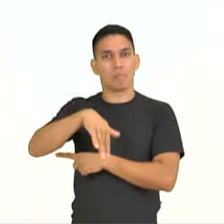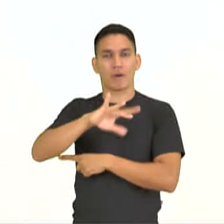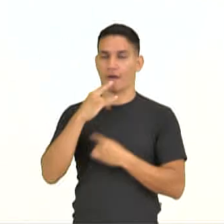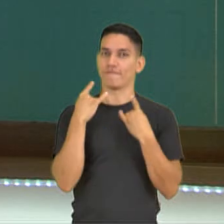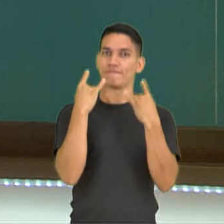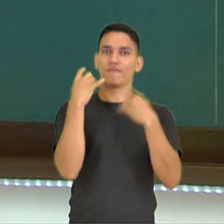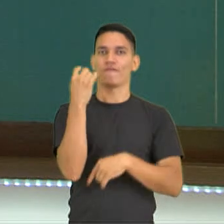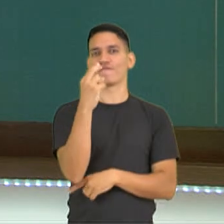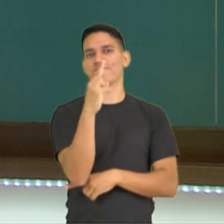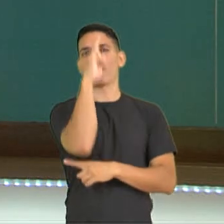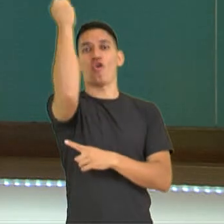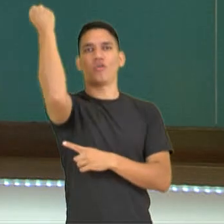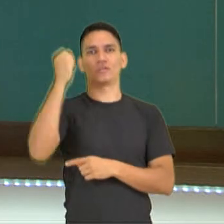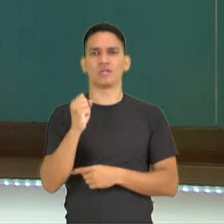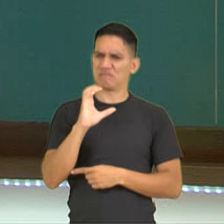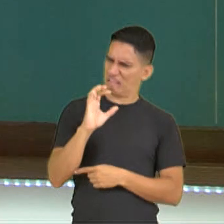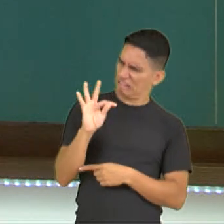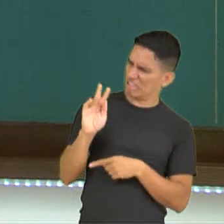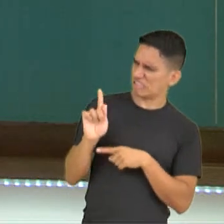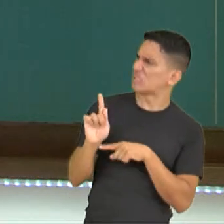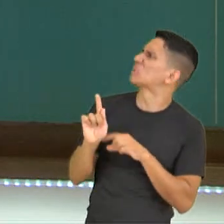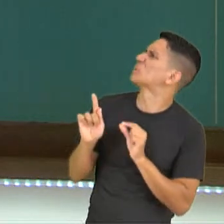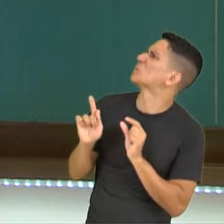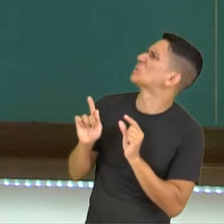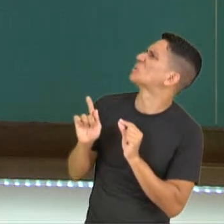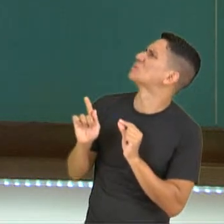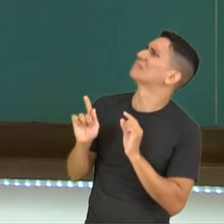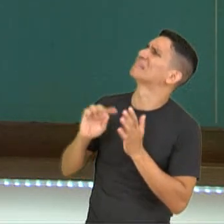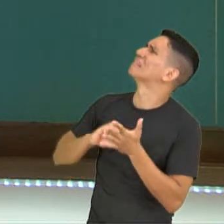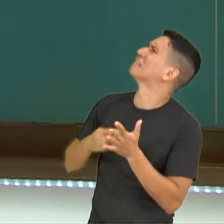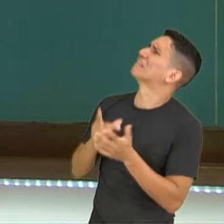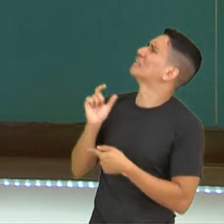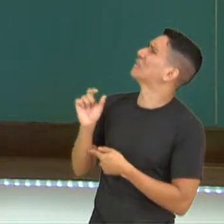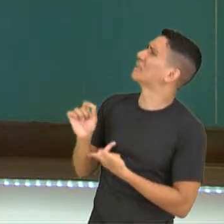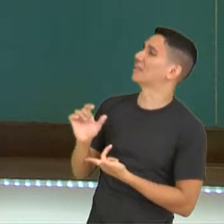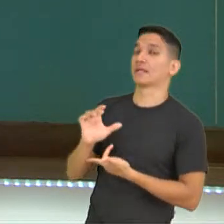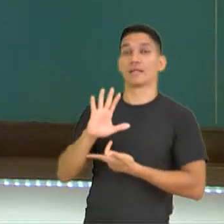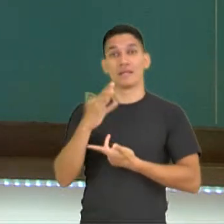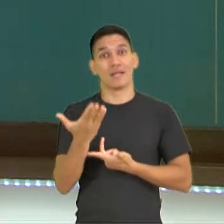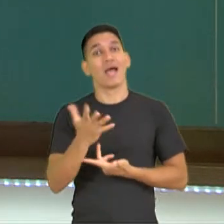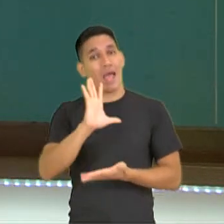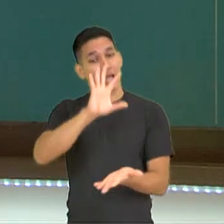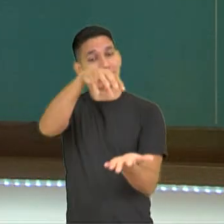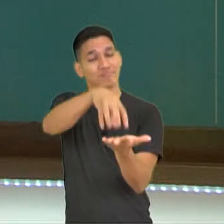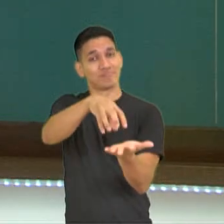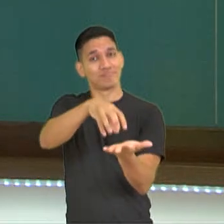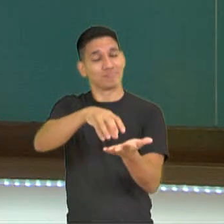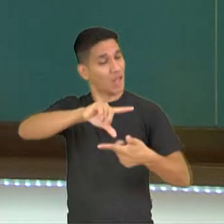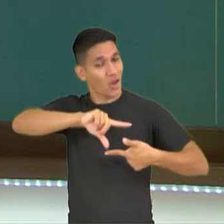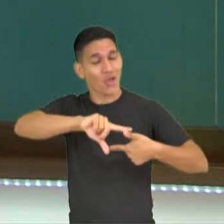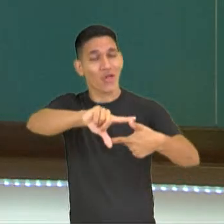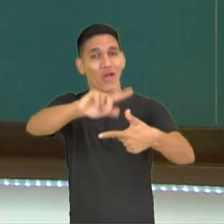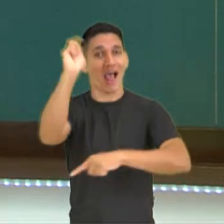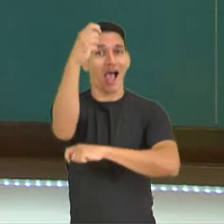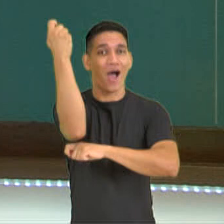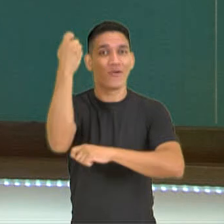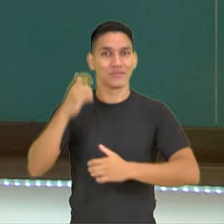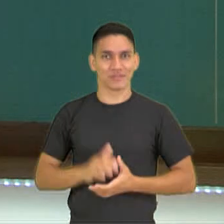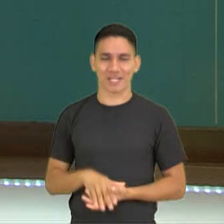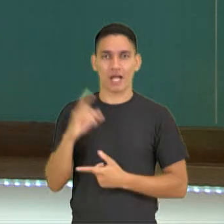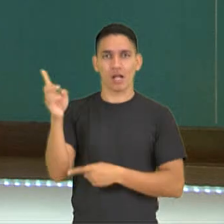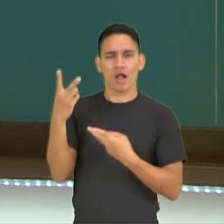intensa. CTGs, professora? O que é isso? São os Centros de Tradição Gaúcha. Nós